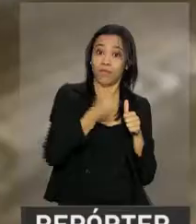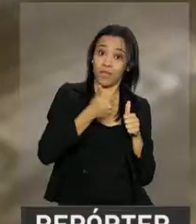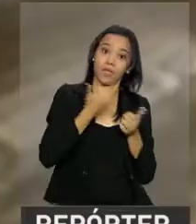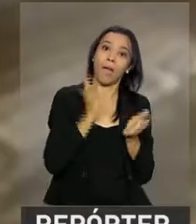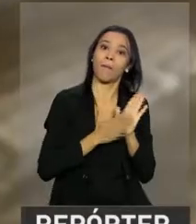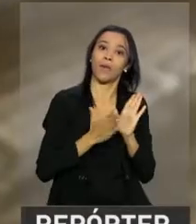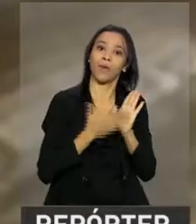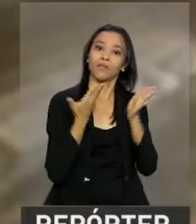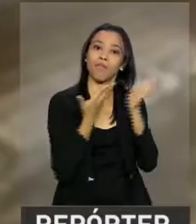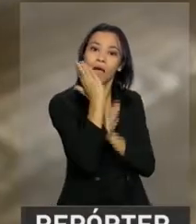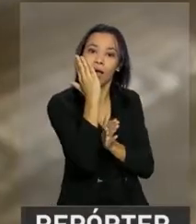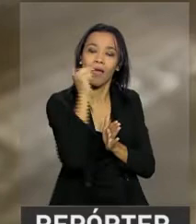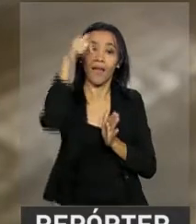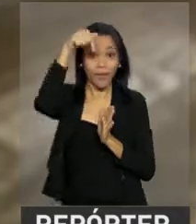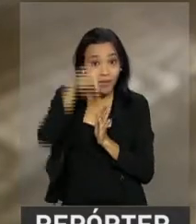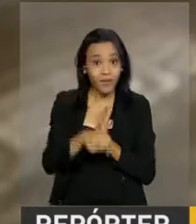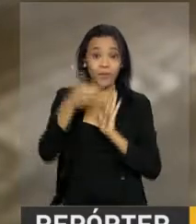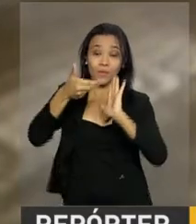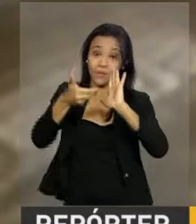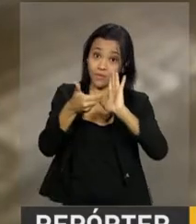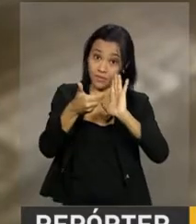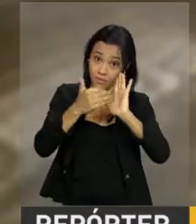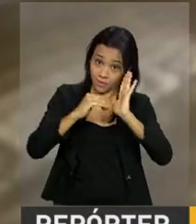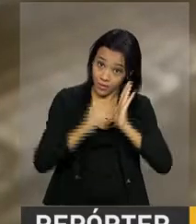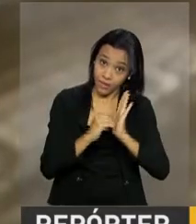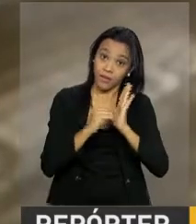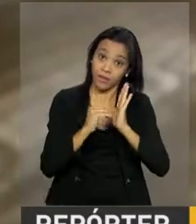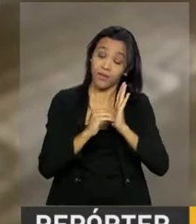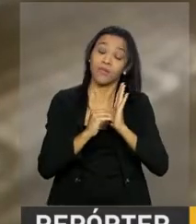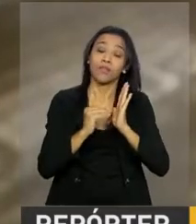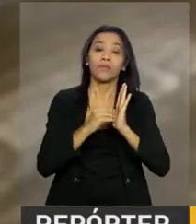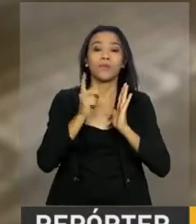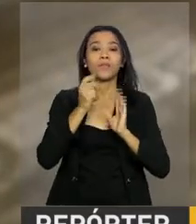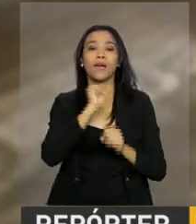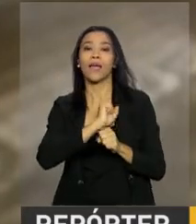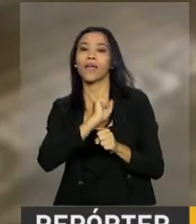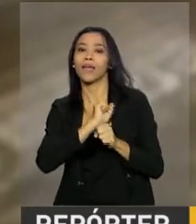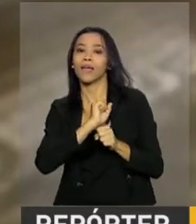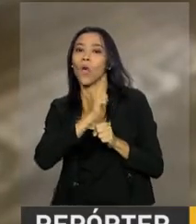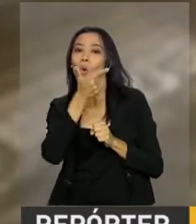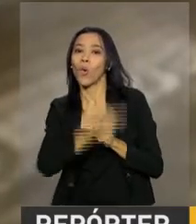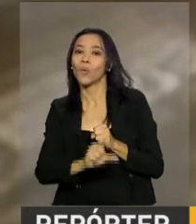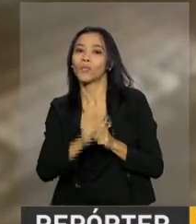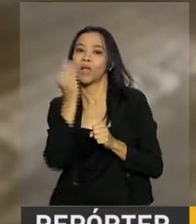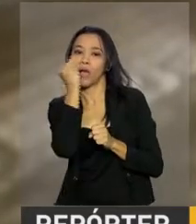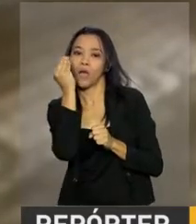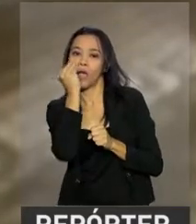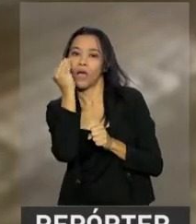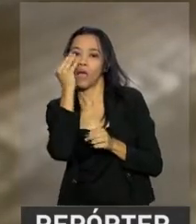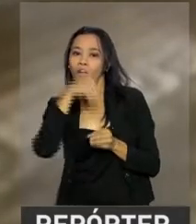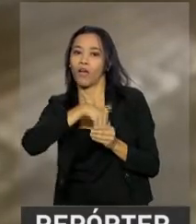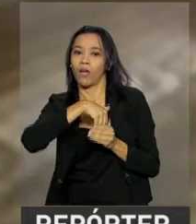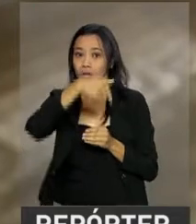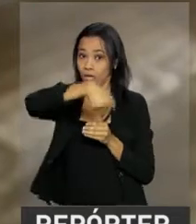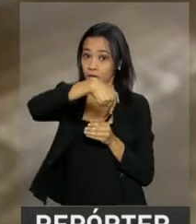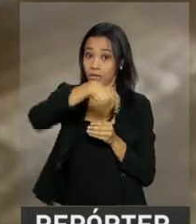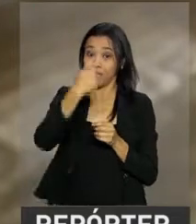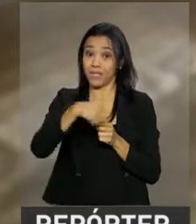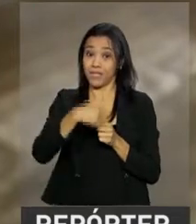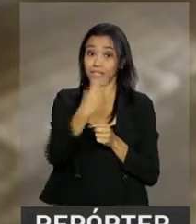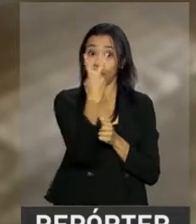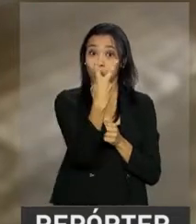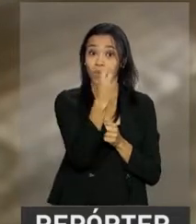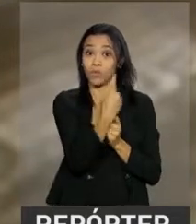etapa. É aqui no Senado que a desvinculação de receitas da União vai passar por mais um teste. São necessárias mais